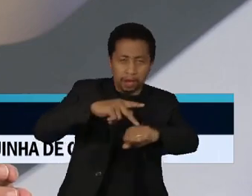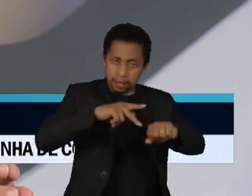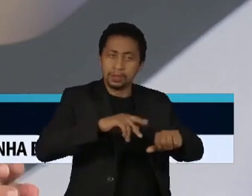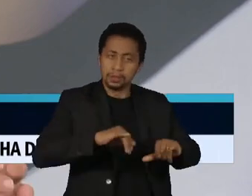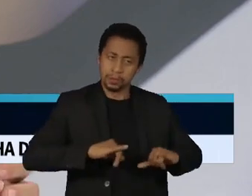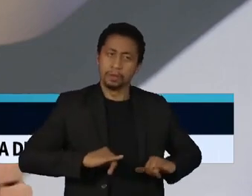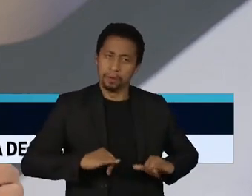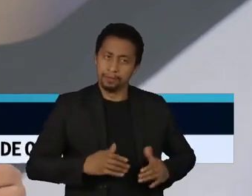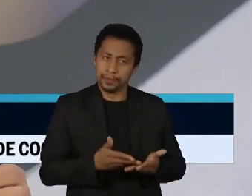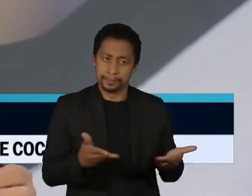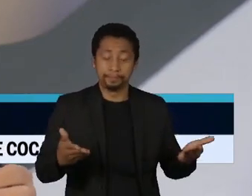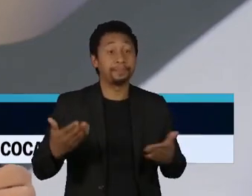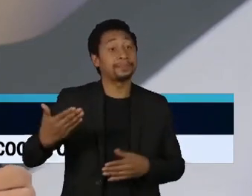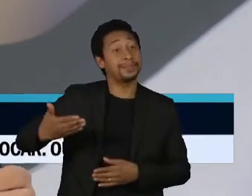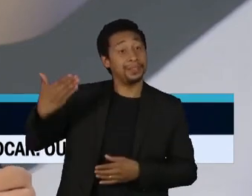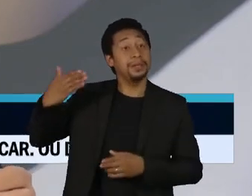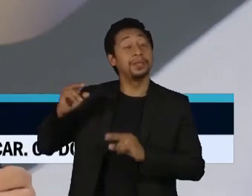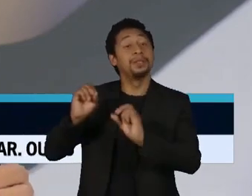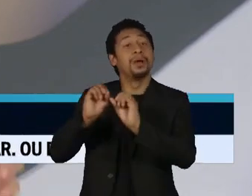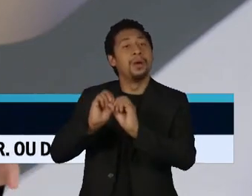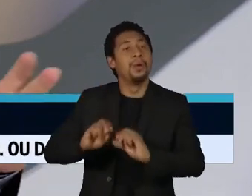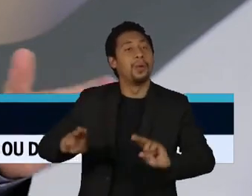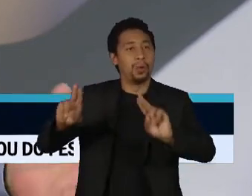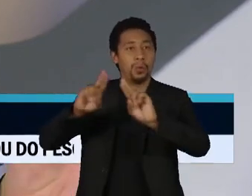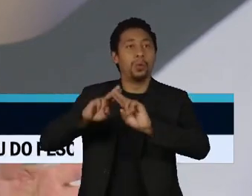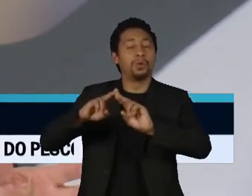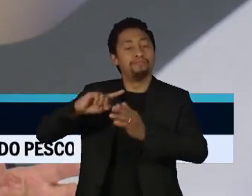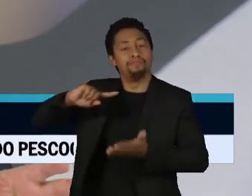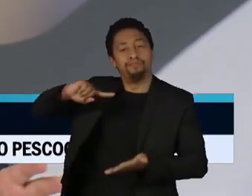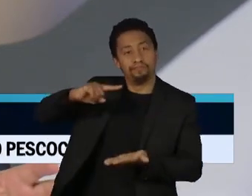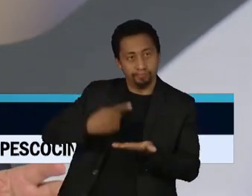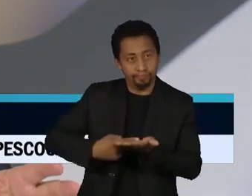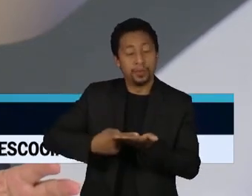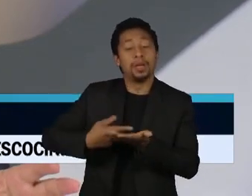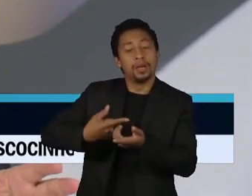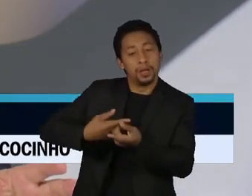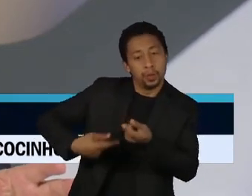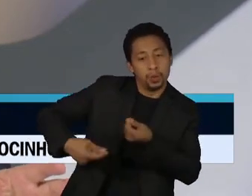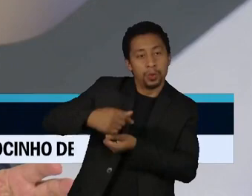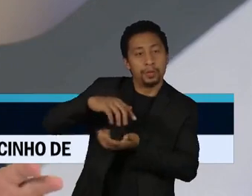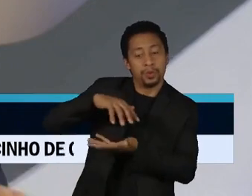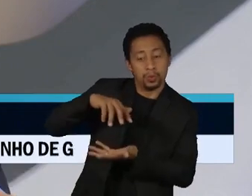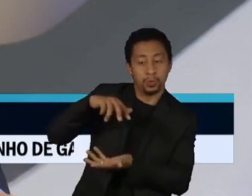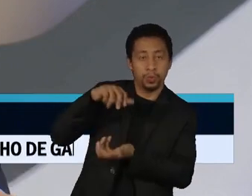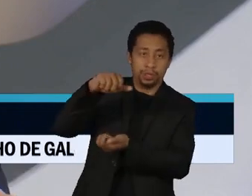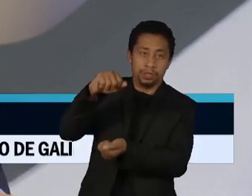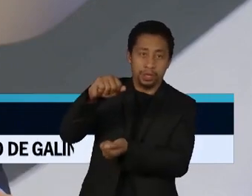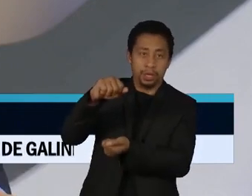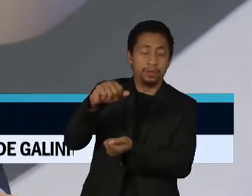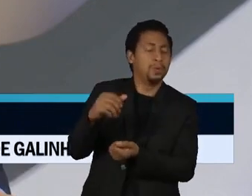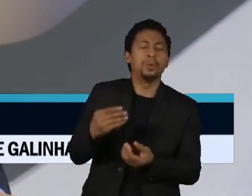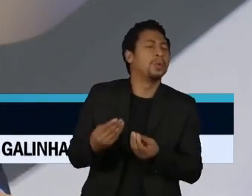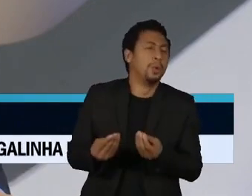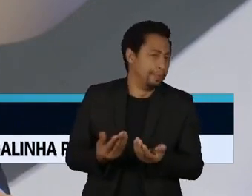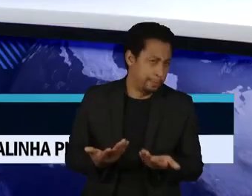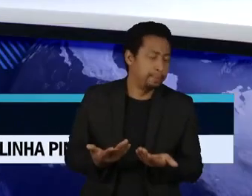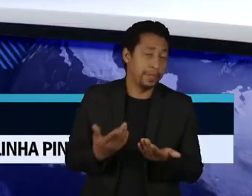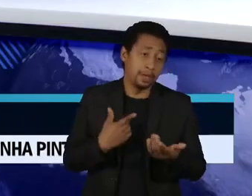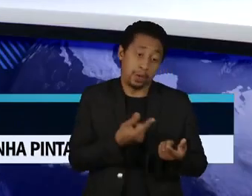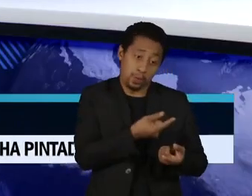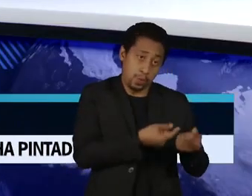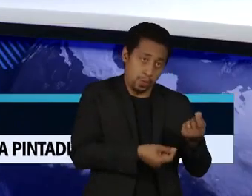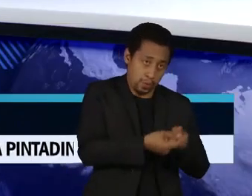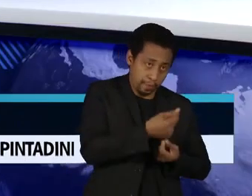da ONU que estabeleceu a ideia do desenvolvimento econômico sustentável quer dizer que é a combinação da questão